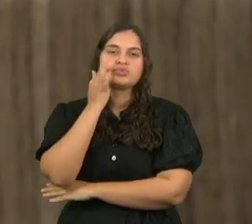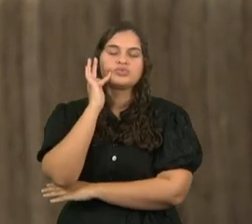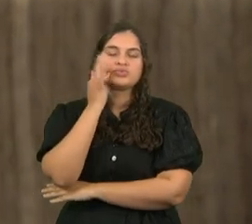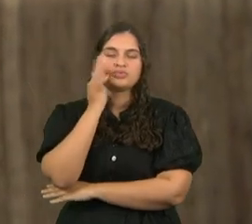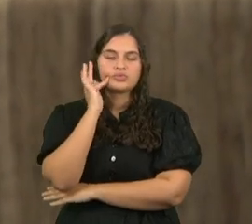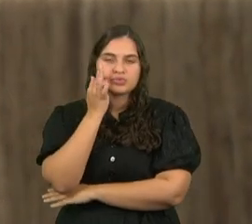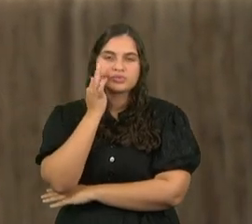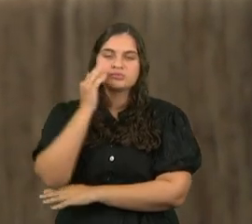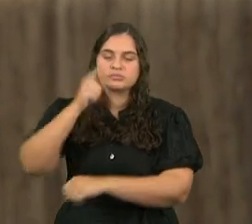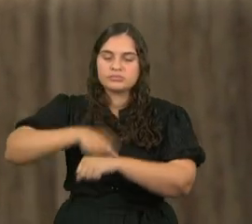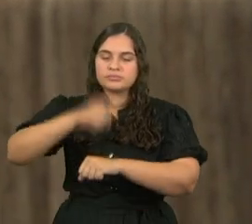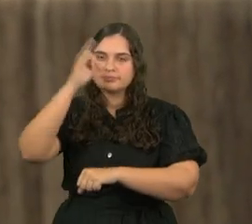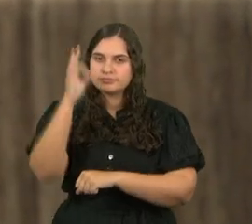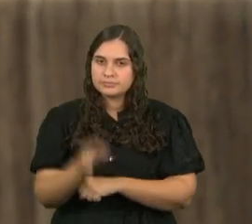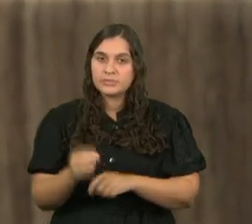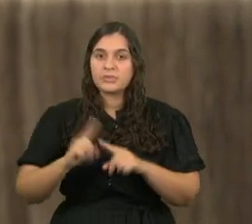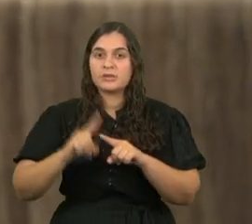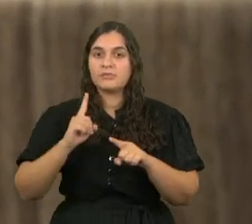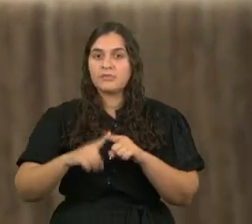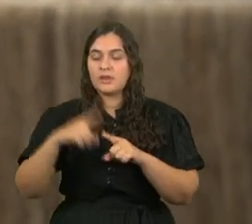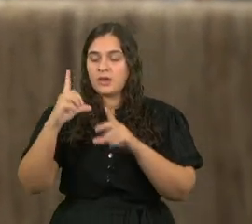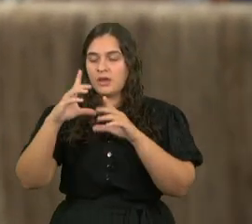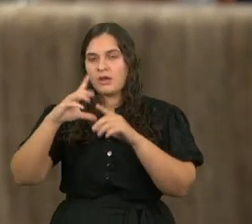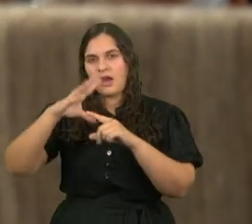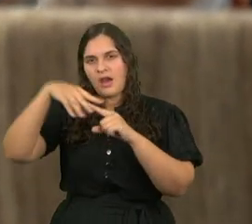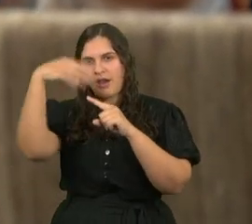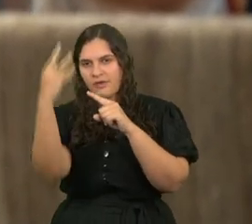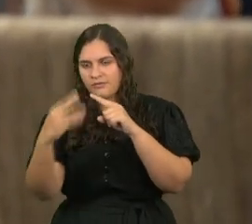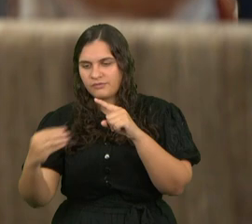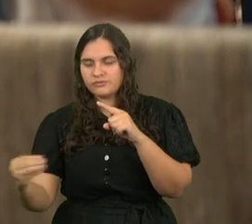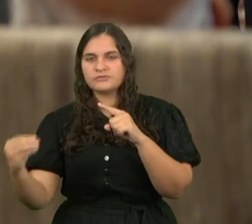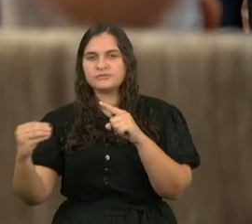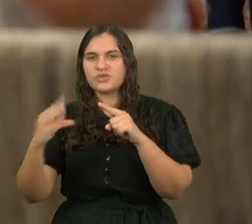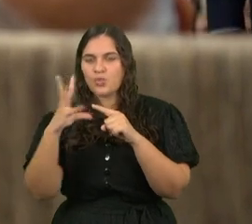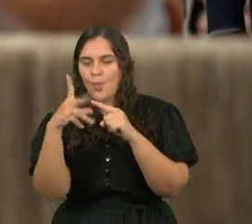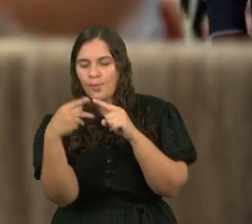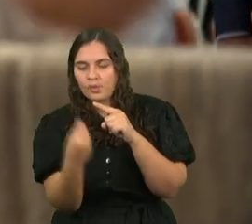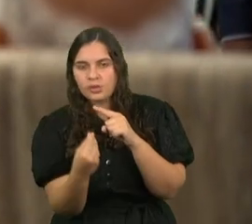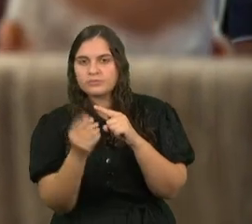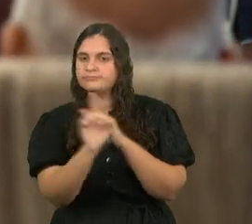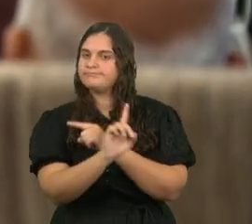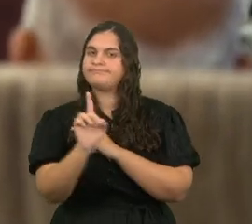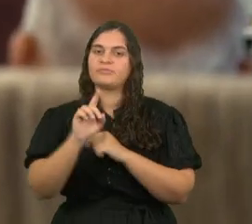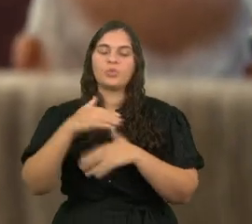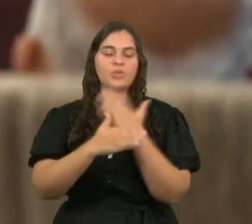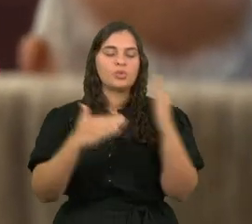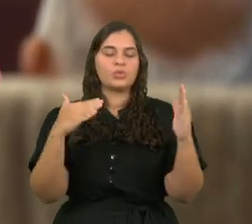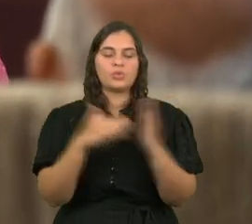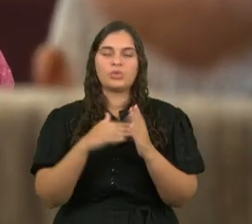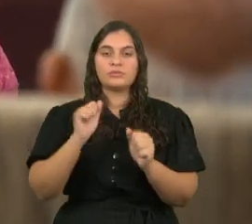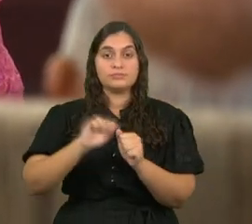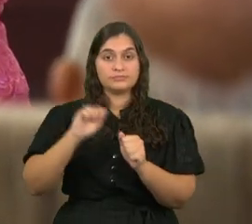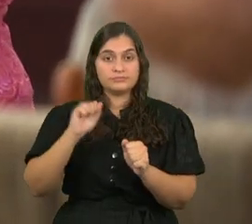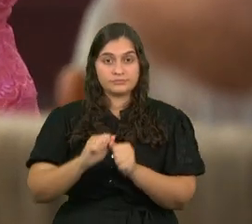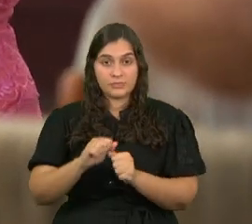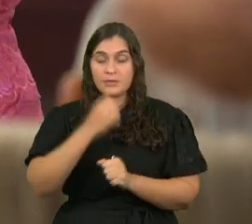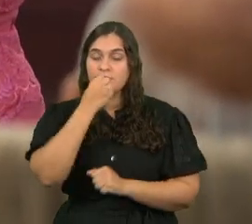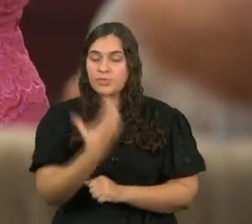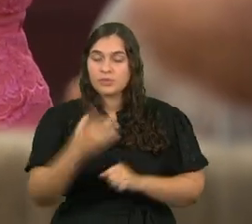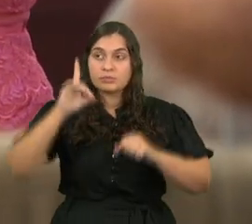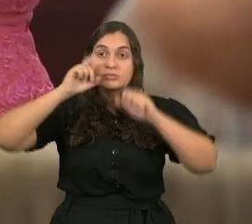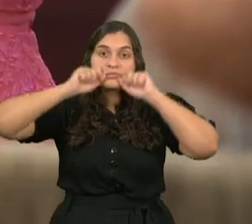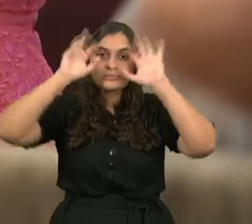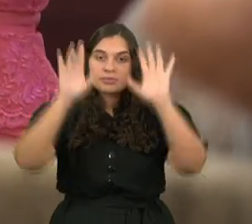não murchará, e tudo aquilo que ele faz prosperará.